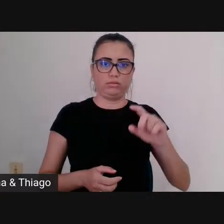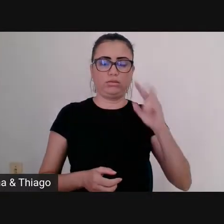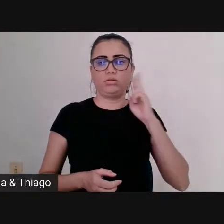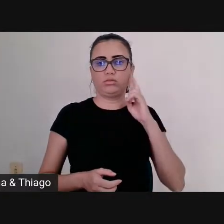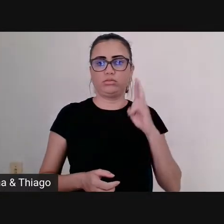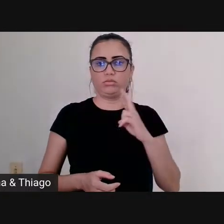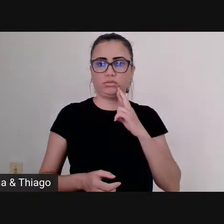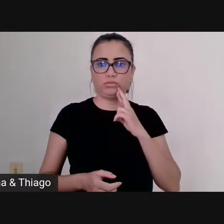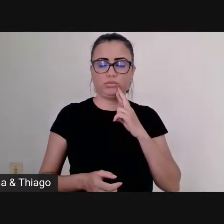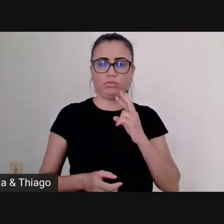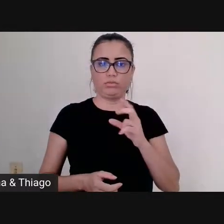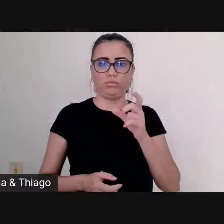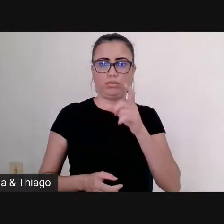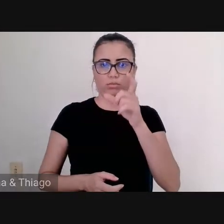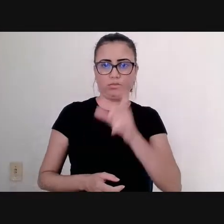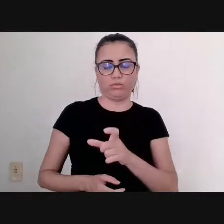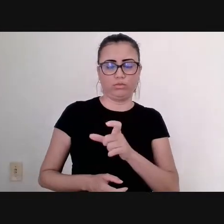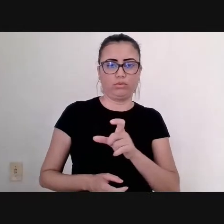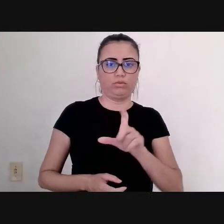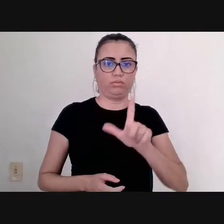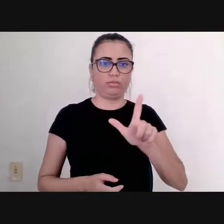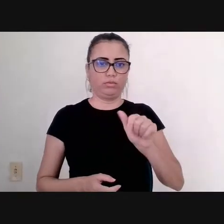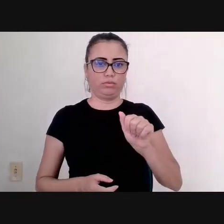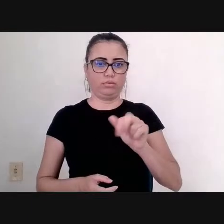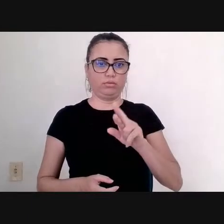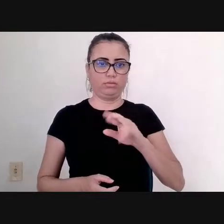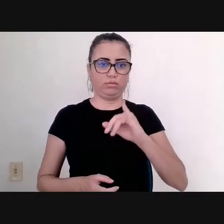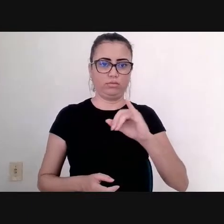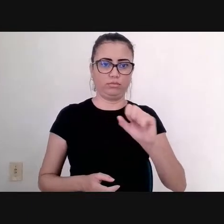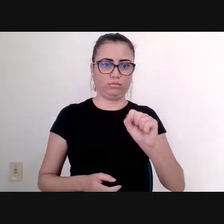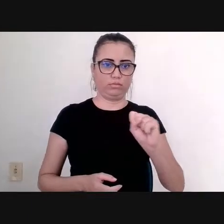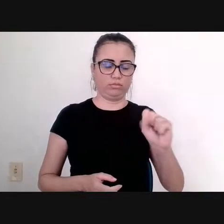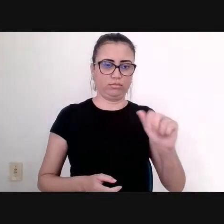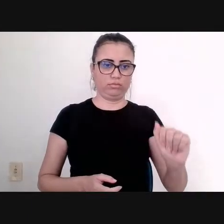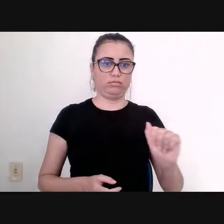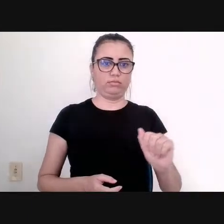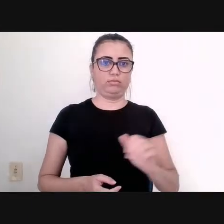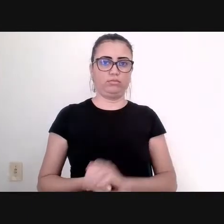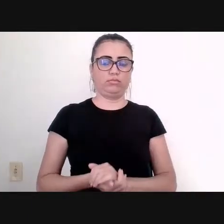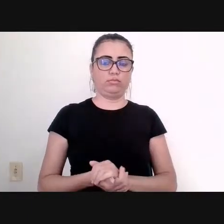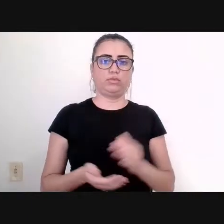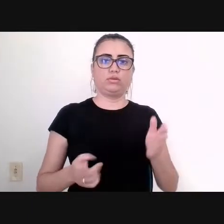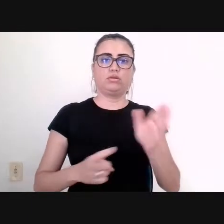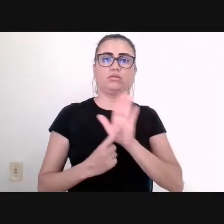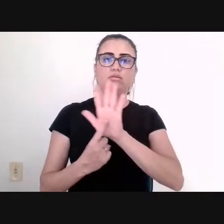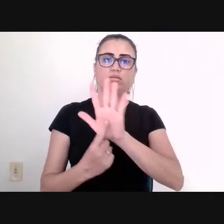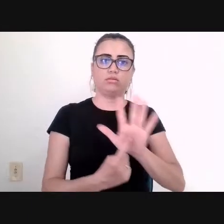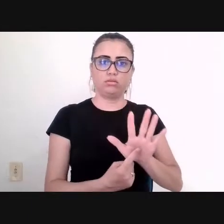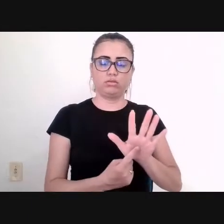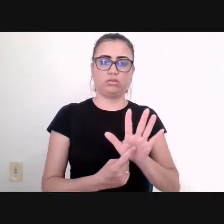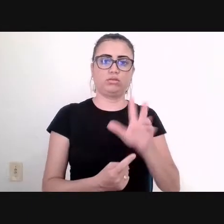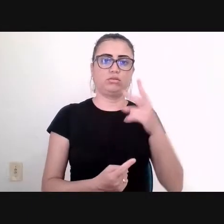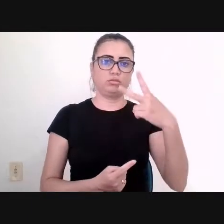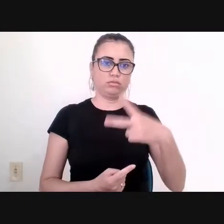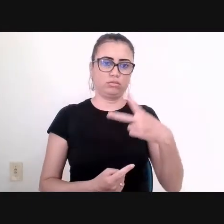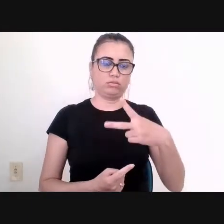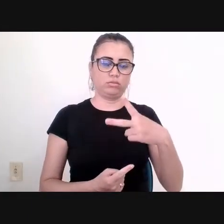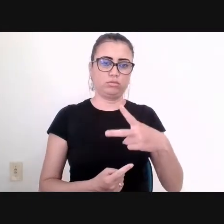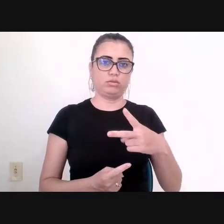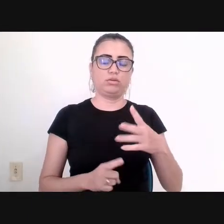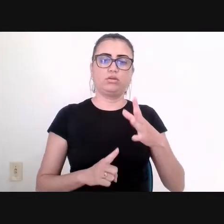Eu sou Larissa, a mediadora nesse primeiro momento, e hoje apresentaremos dois palestrantes